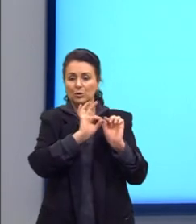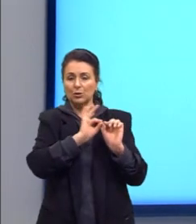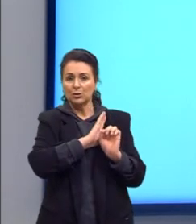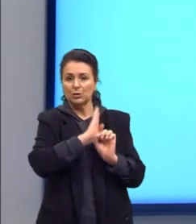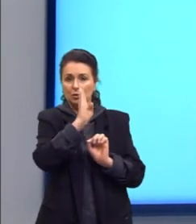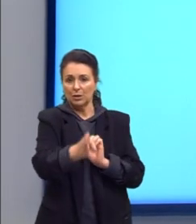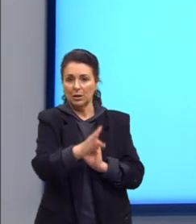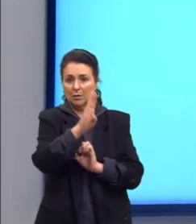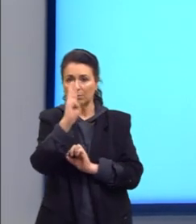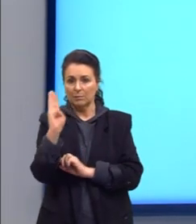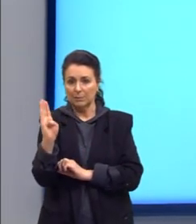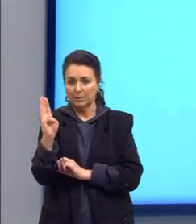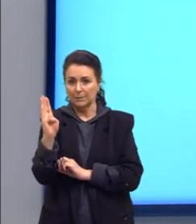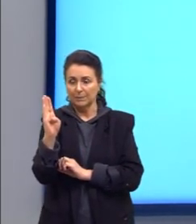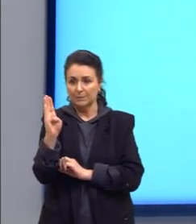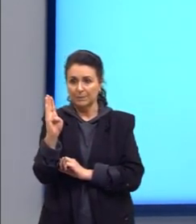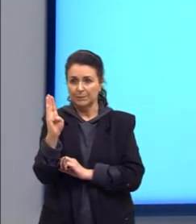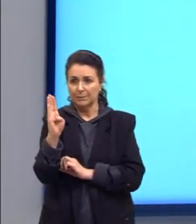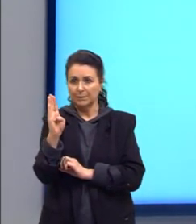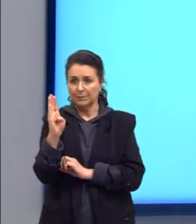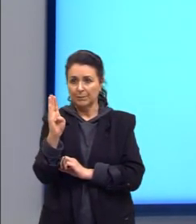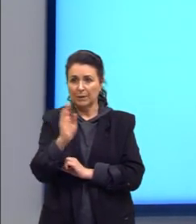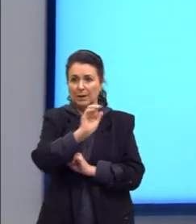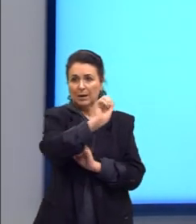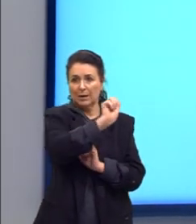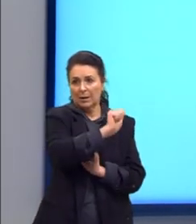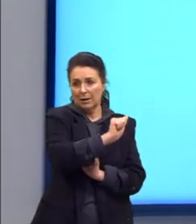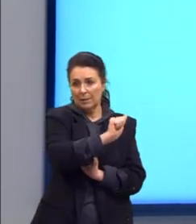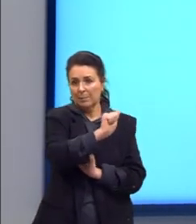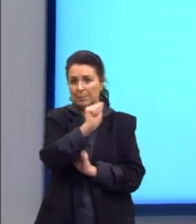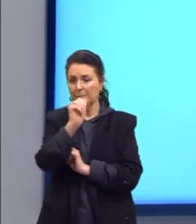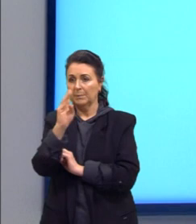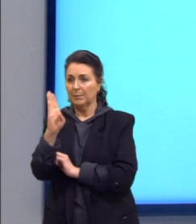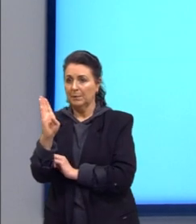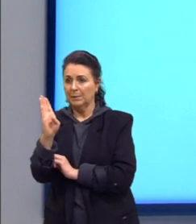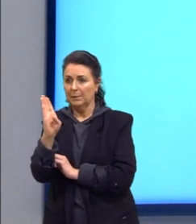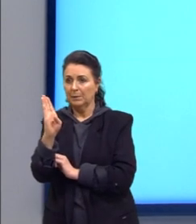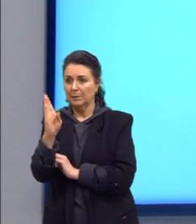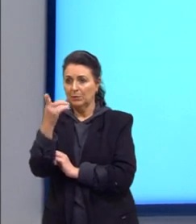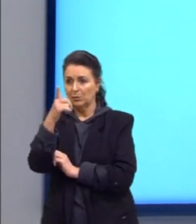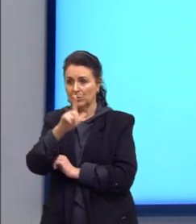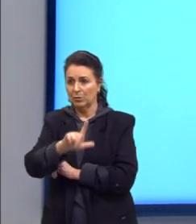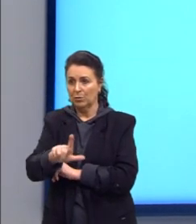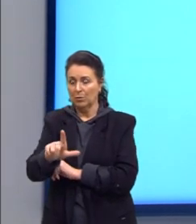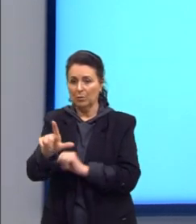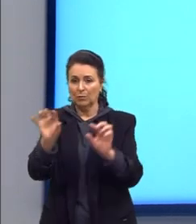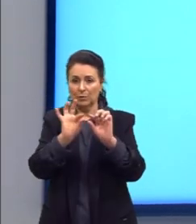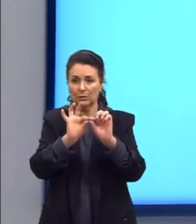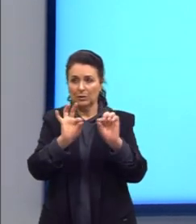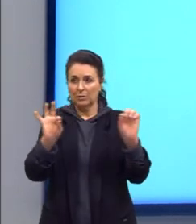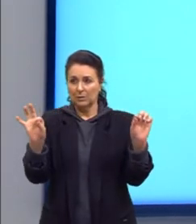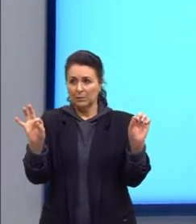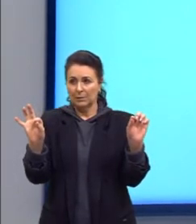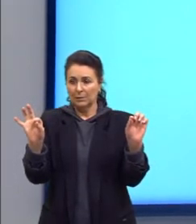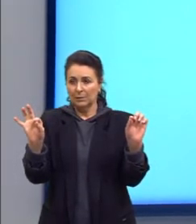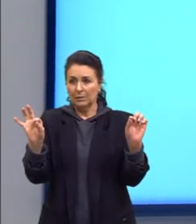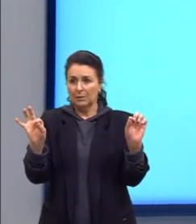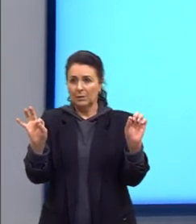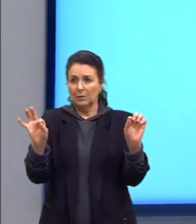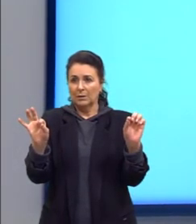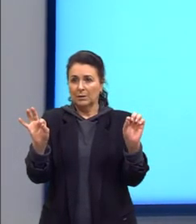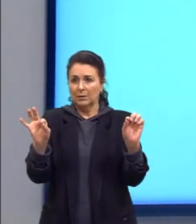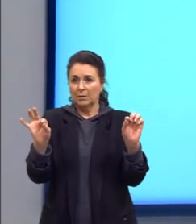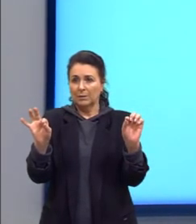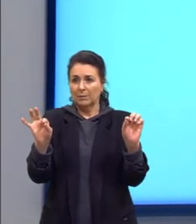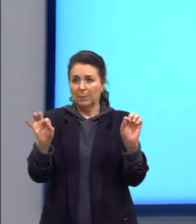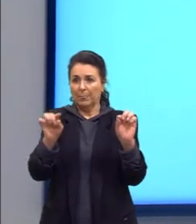traço de cima direto foi para ver dia foi direto para ver de novo então fiz um traço aqui no meio já